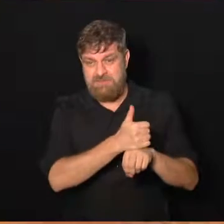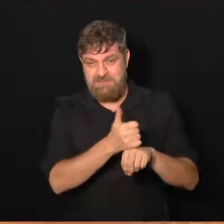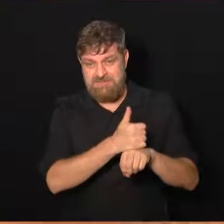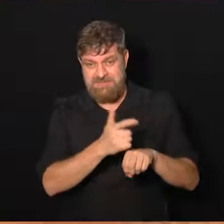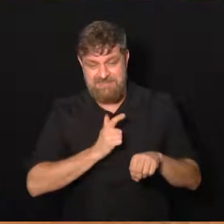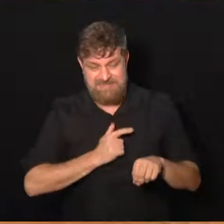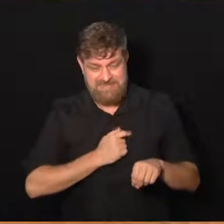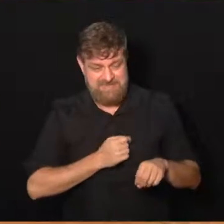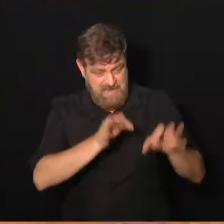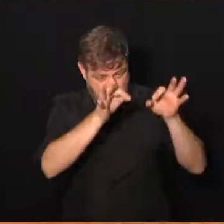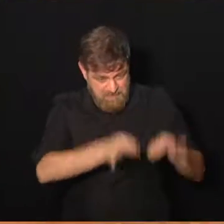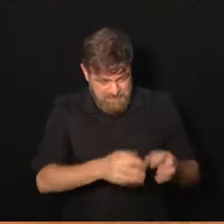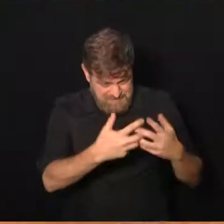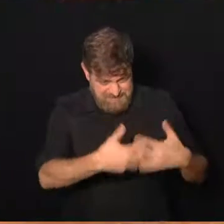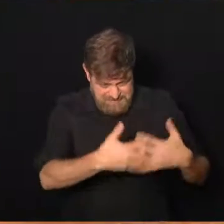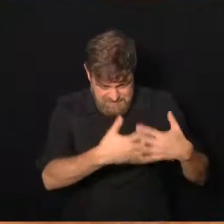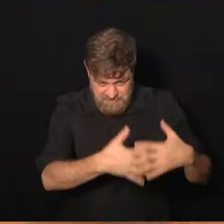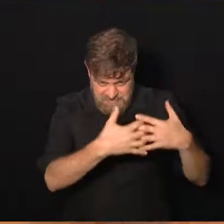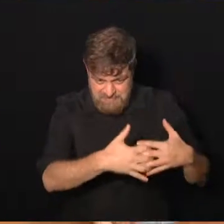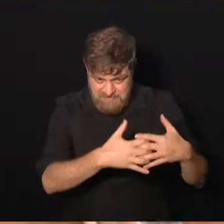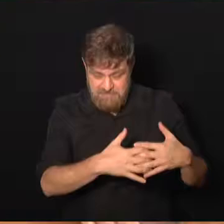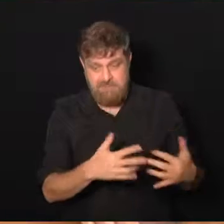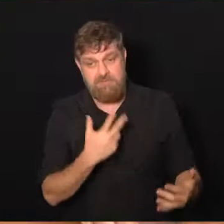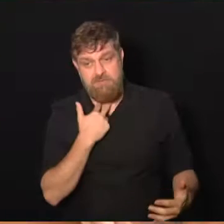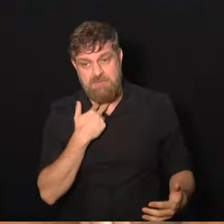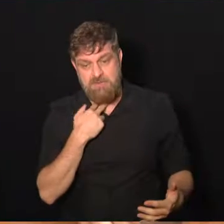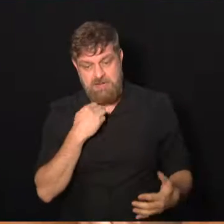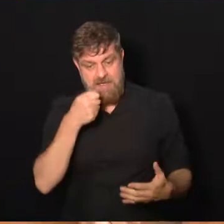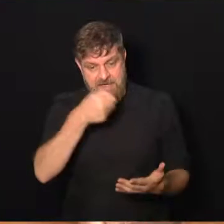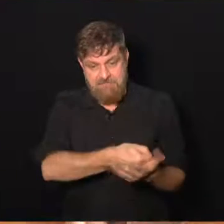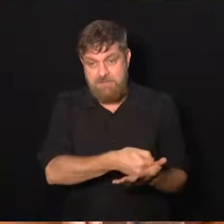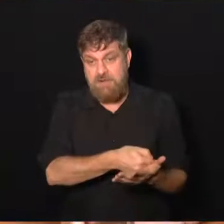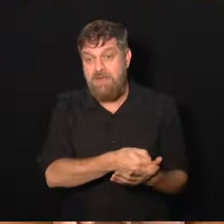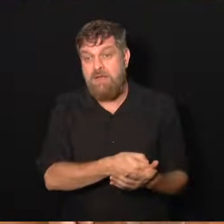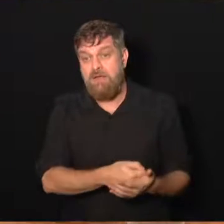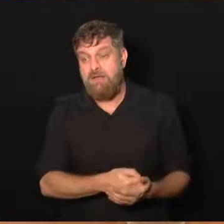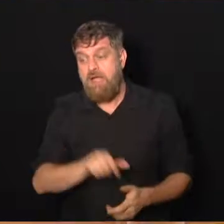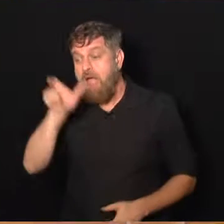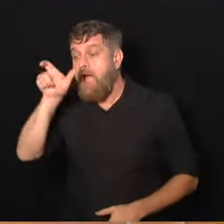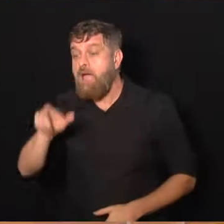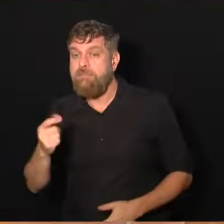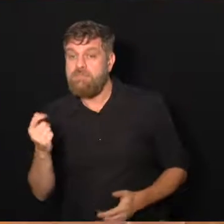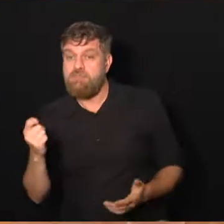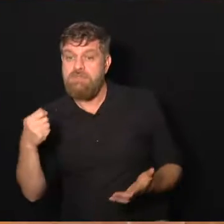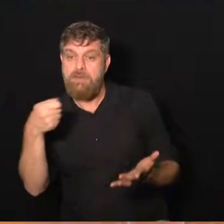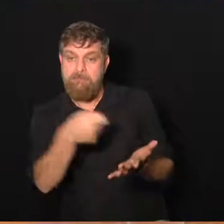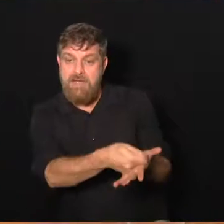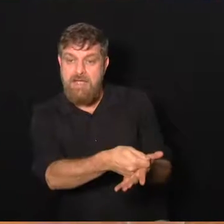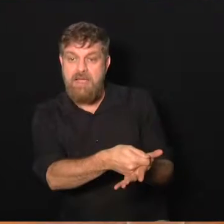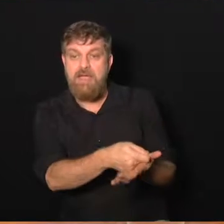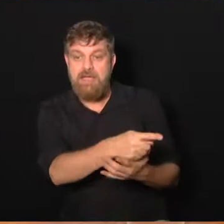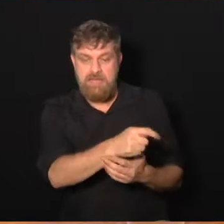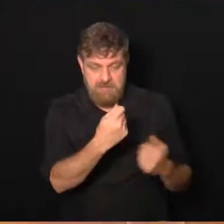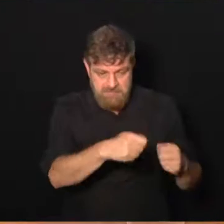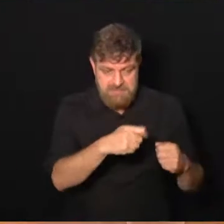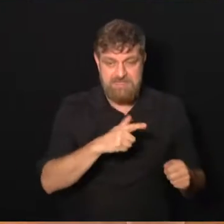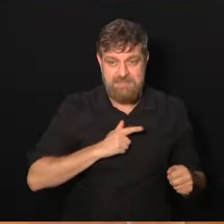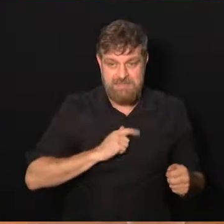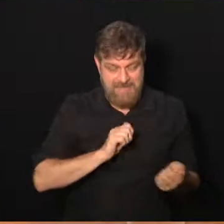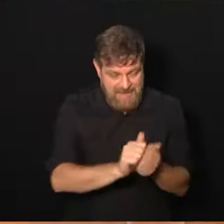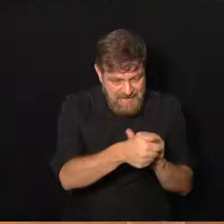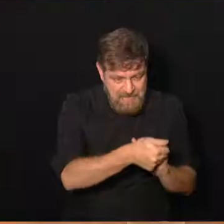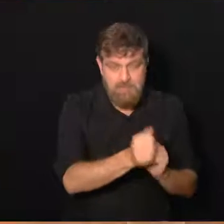seja 100% eficaz. Mas, sendo um serviço remunerado, ele deve ser seguro, adequado e